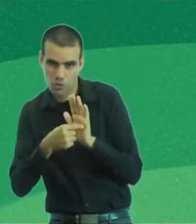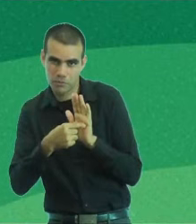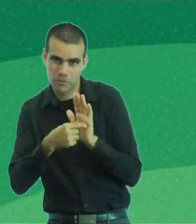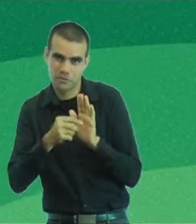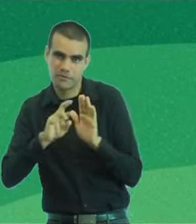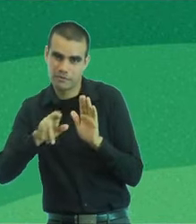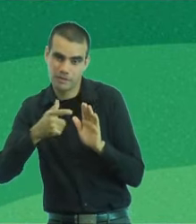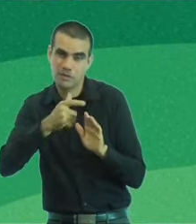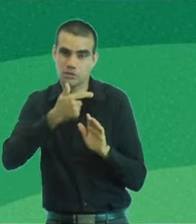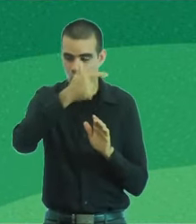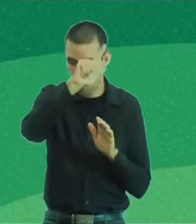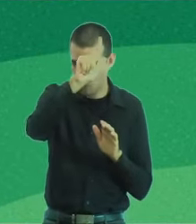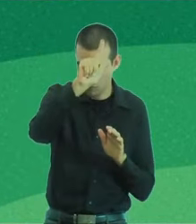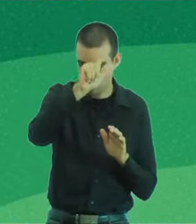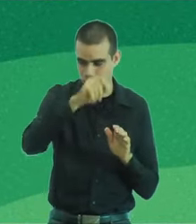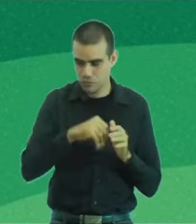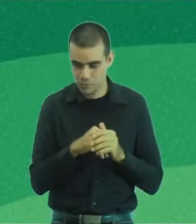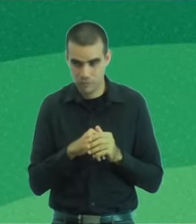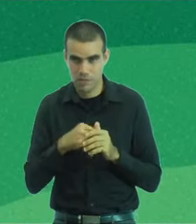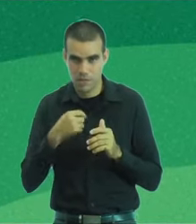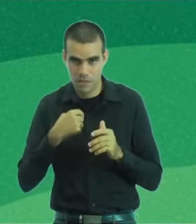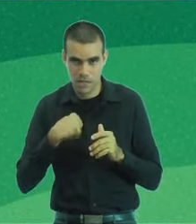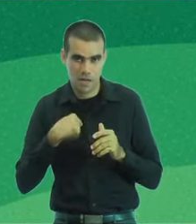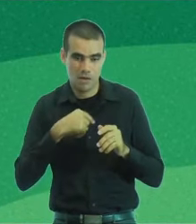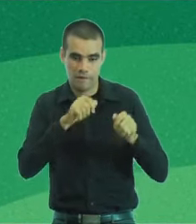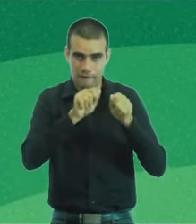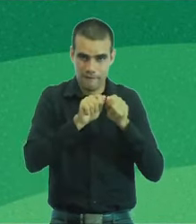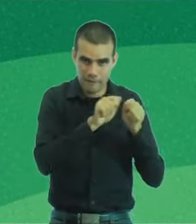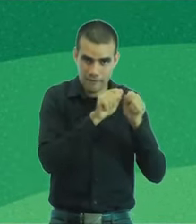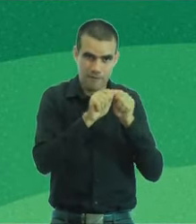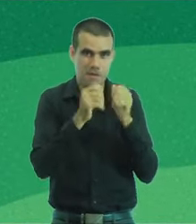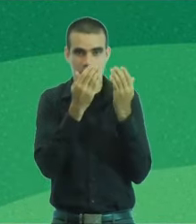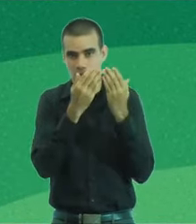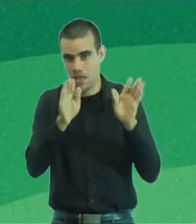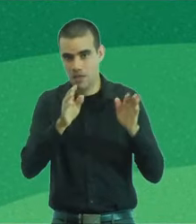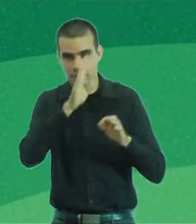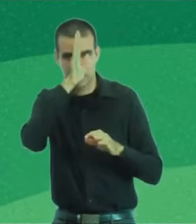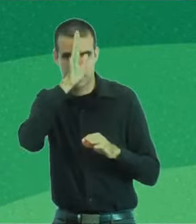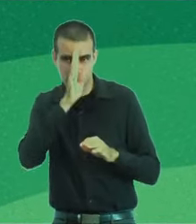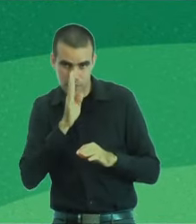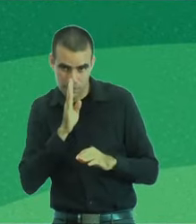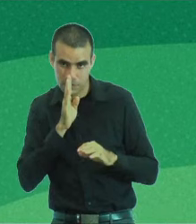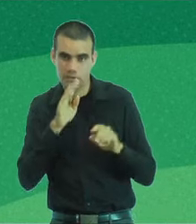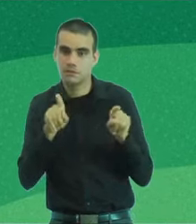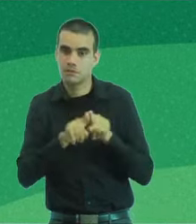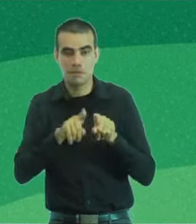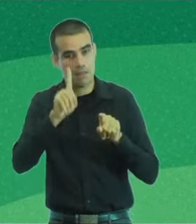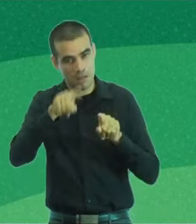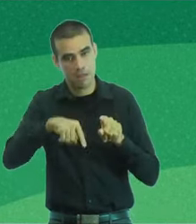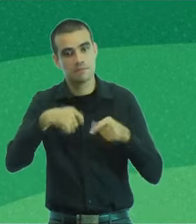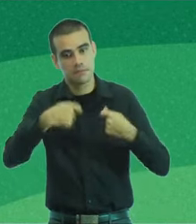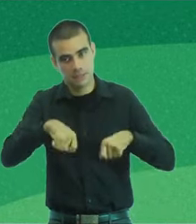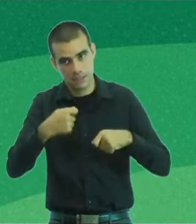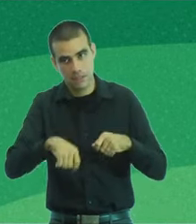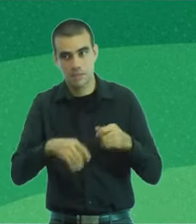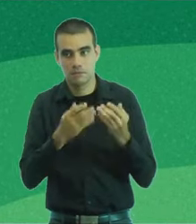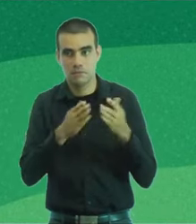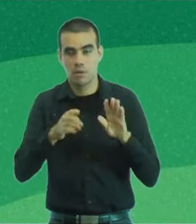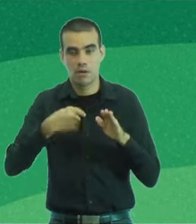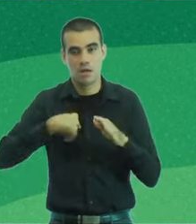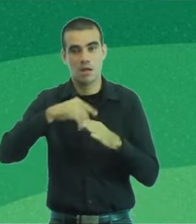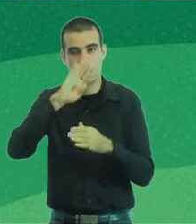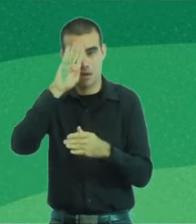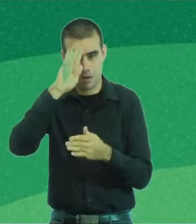e comuns né todas as coisas que eu faço elas são abertas elas são gratuitas e elas têm que ser assim porque eu acredito que